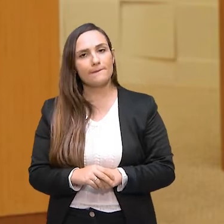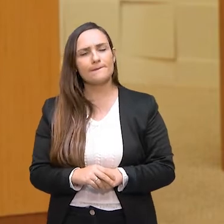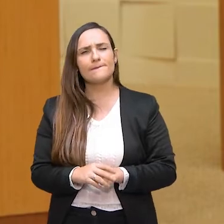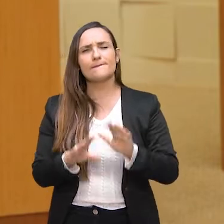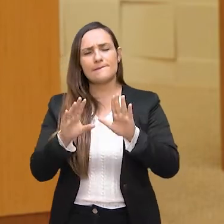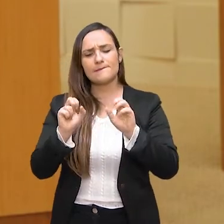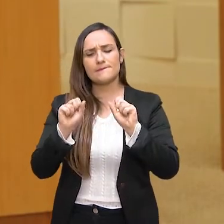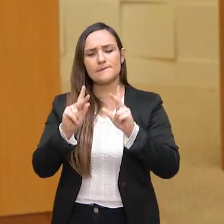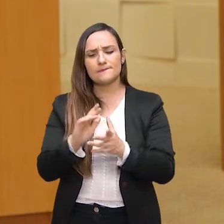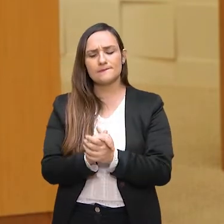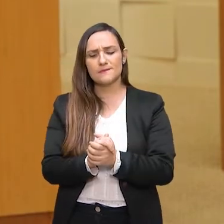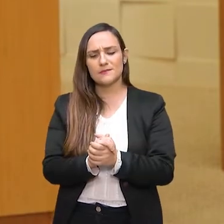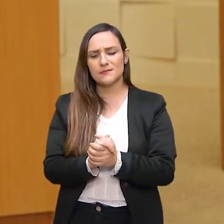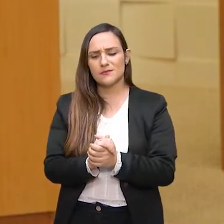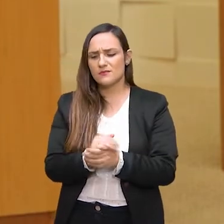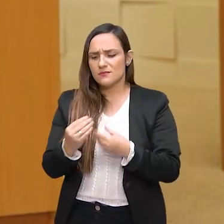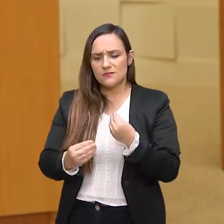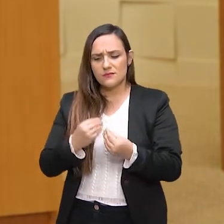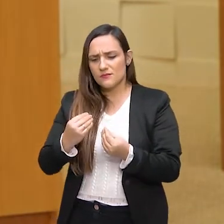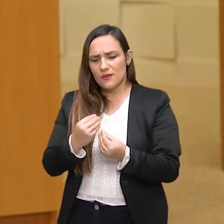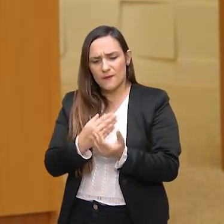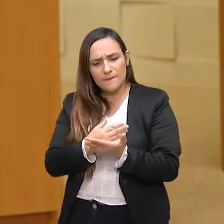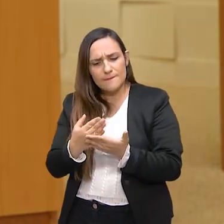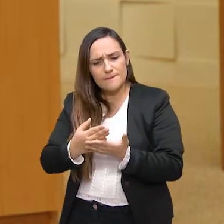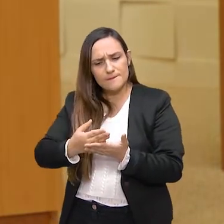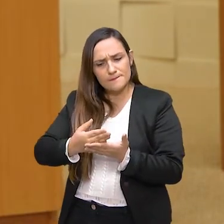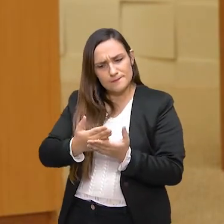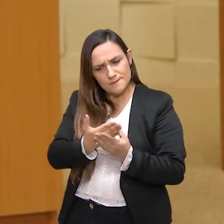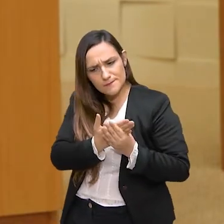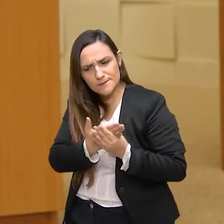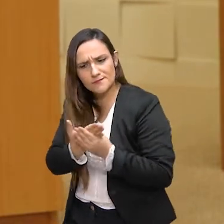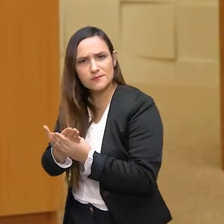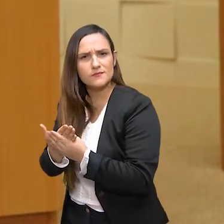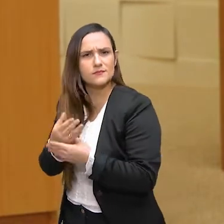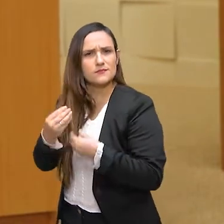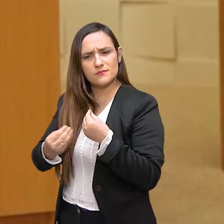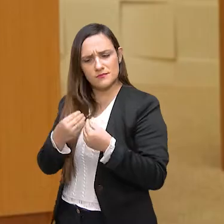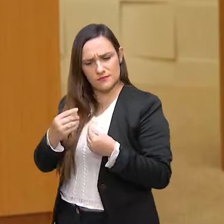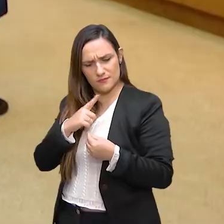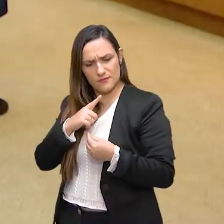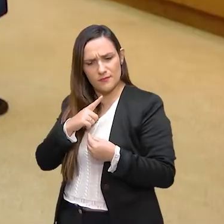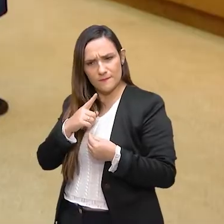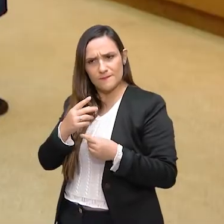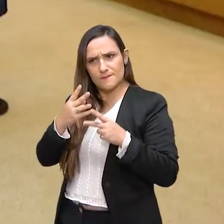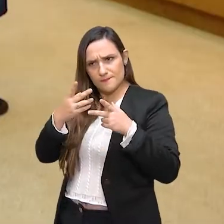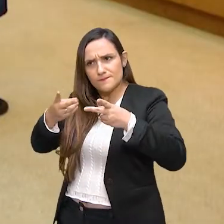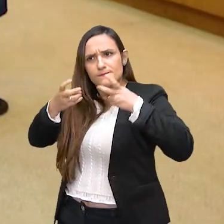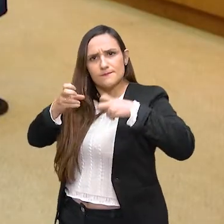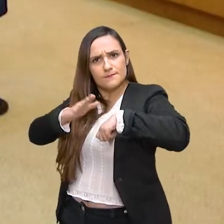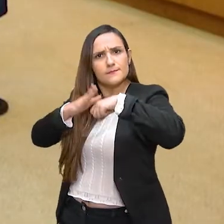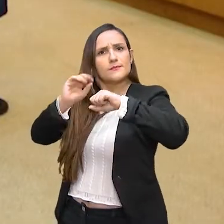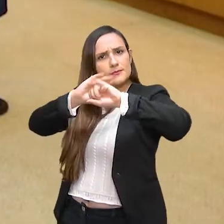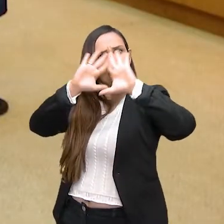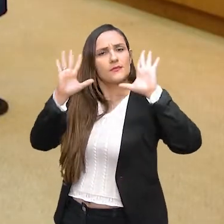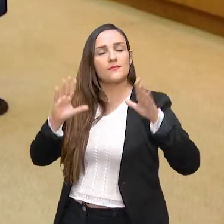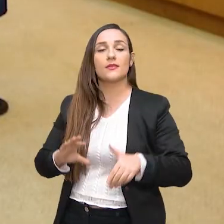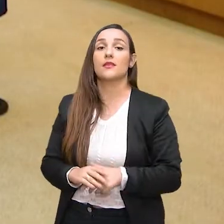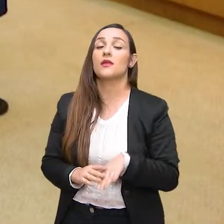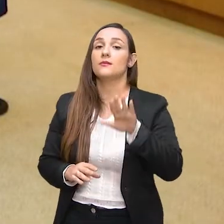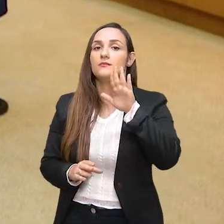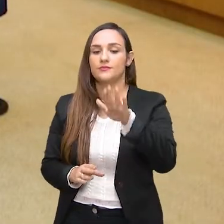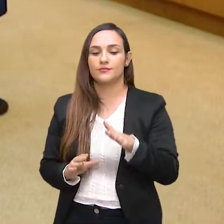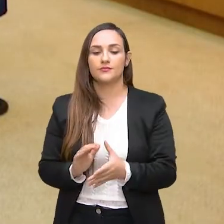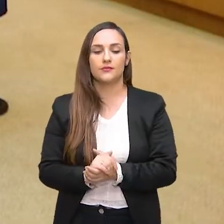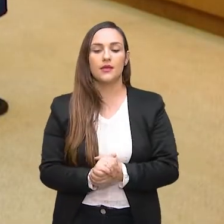Exatamente aí, né? Quando o direito processual atua? O senhor pode citar alguns exemplos? Bom, ele atua no